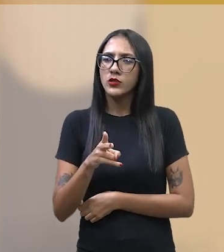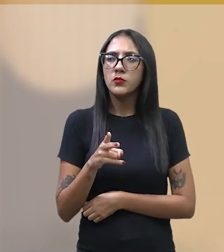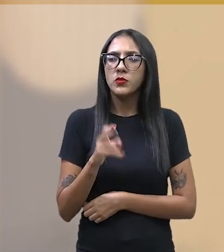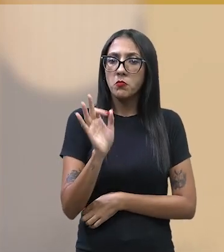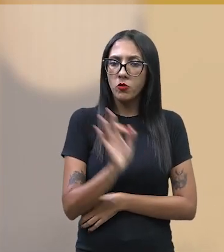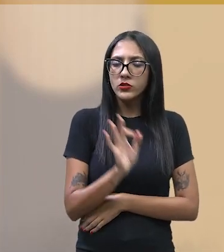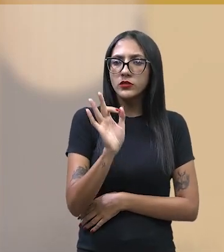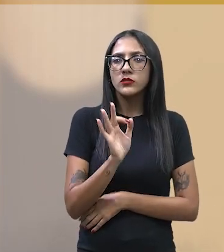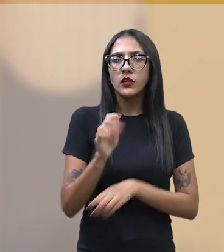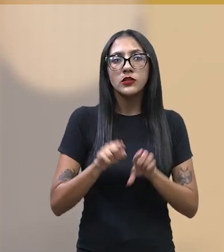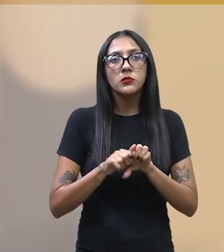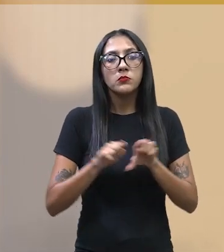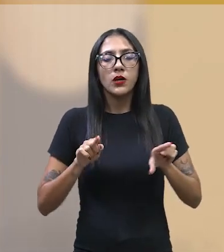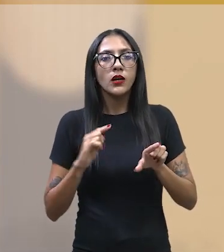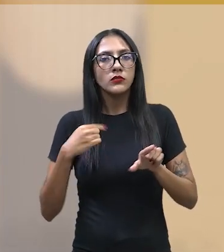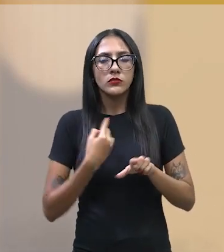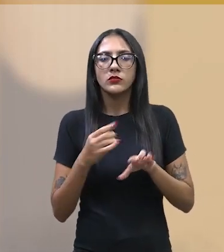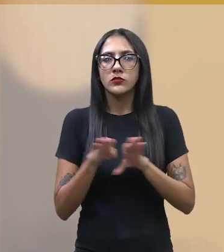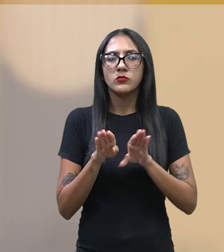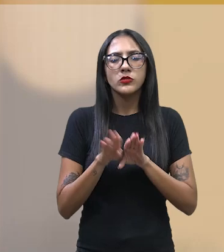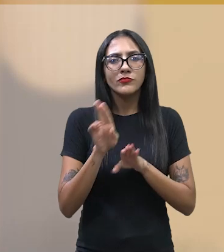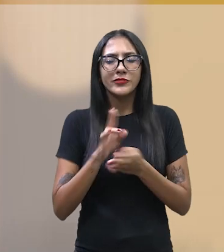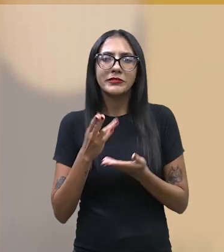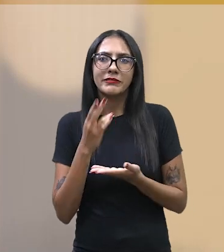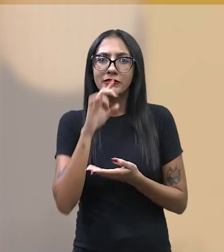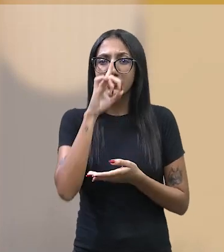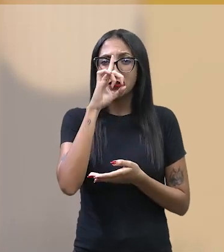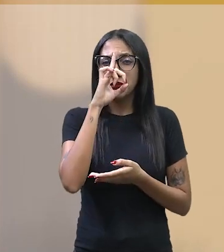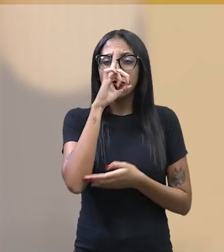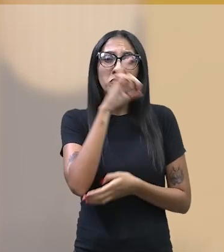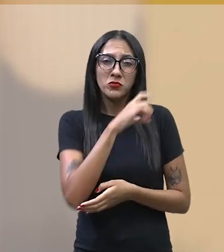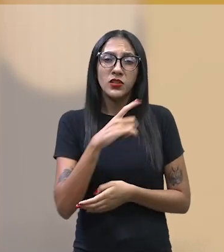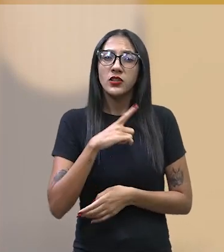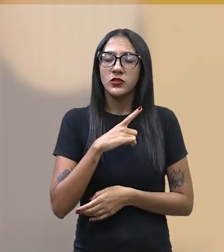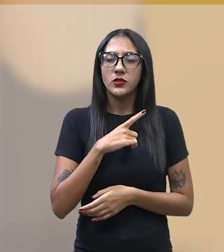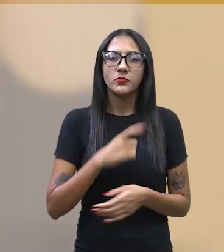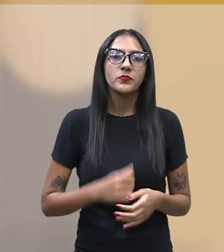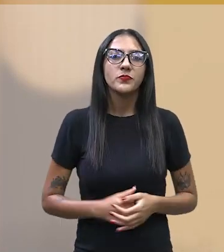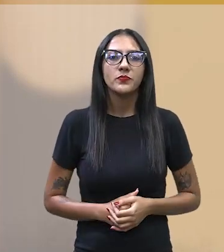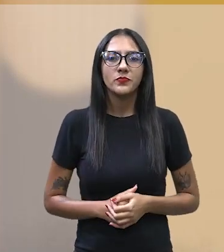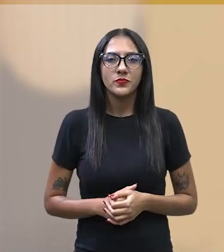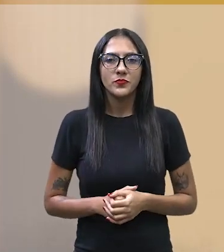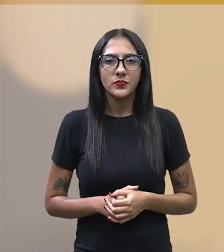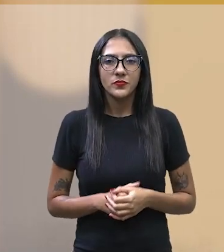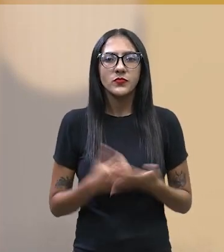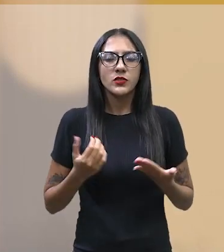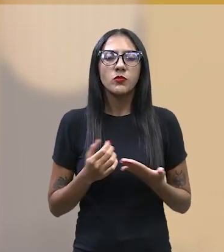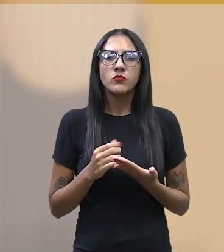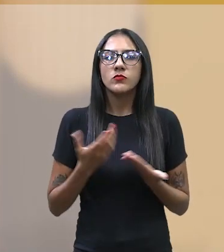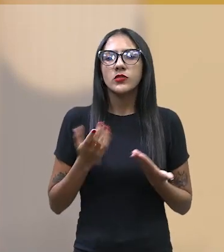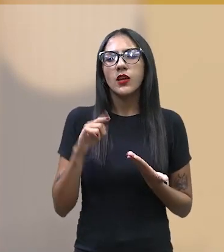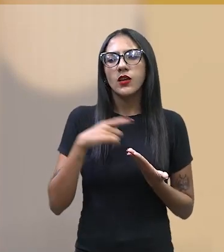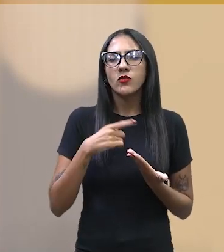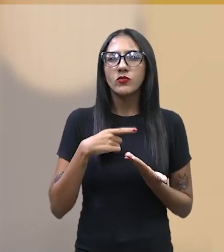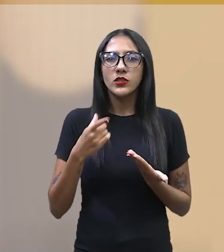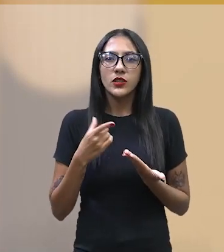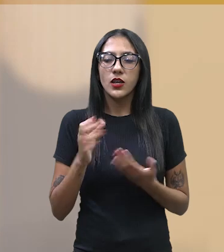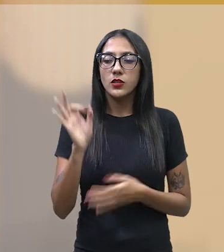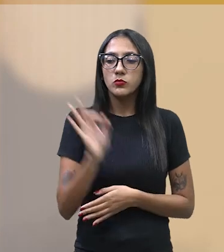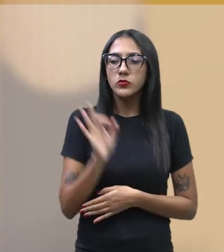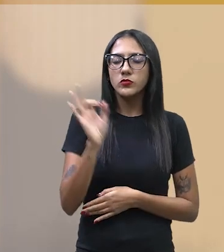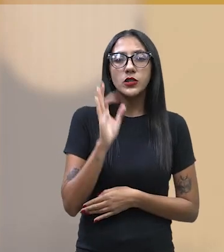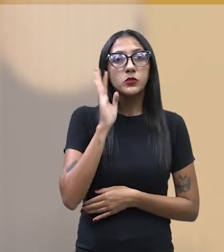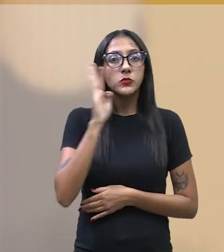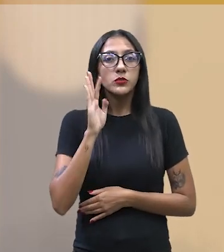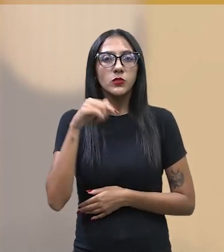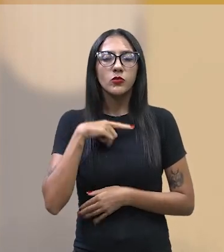porcentagem, mas a gente às vezes também tem algumas dificuldades, não é? Então, quem que vai ser aqui a porcentagem principal